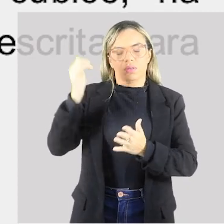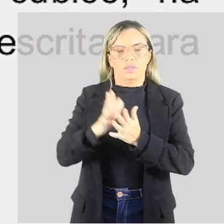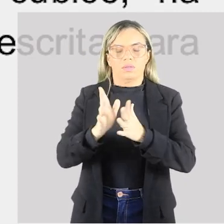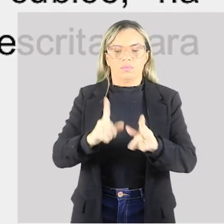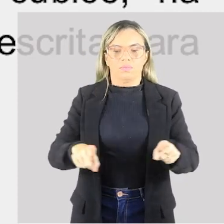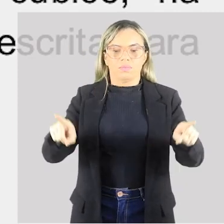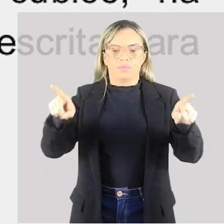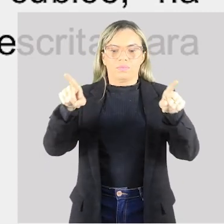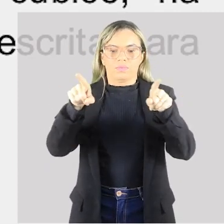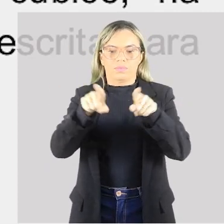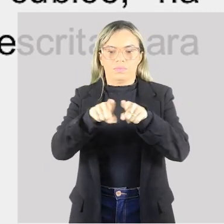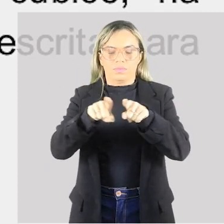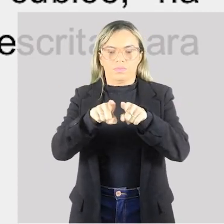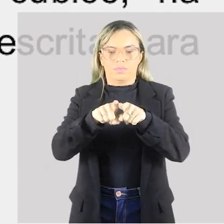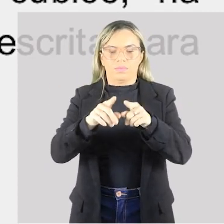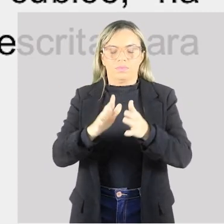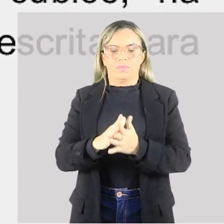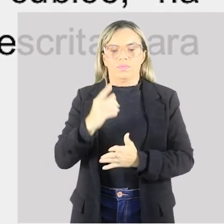Sabe-se